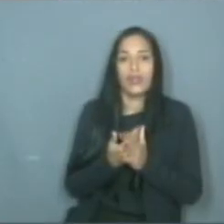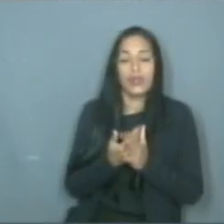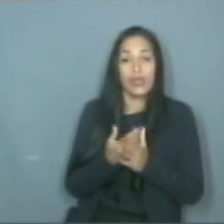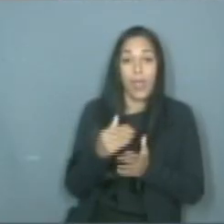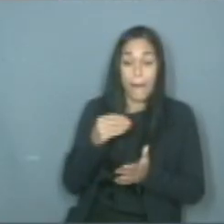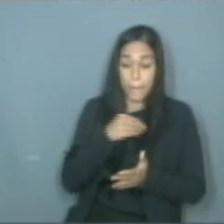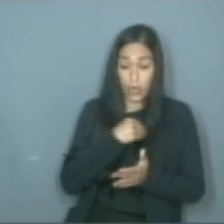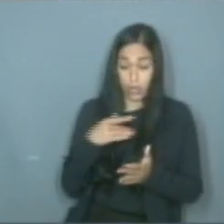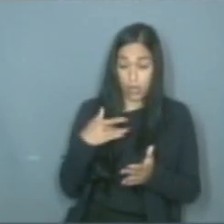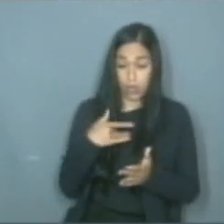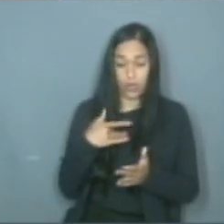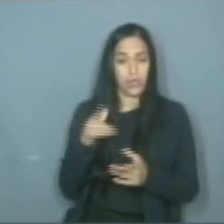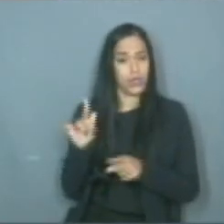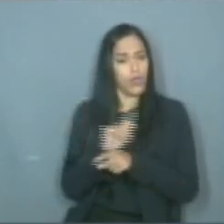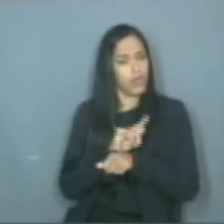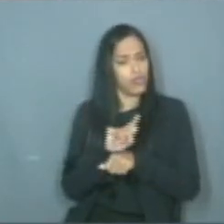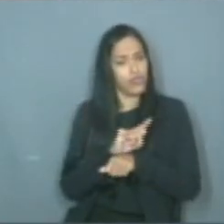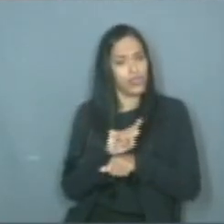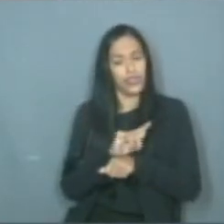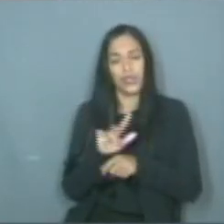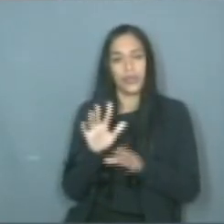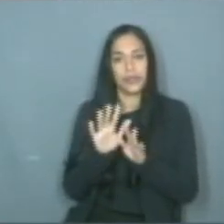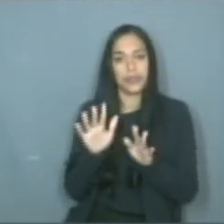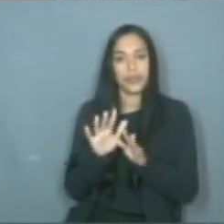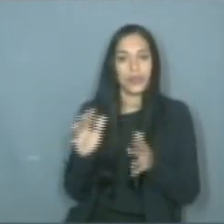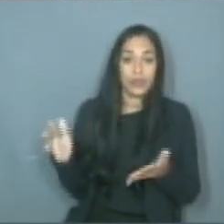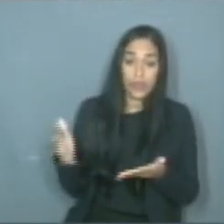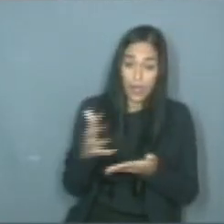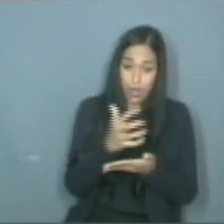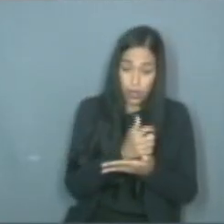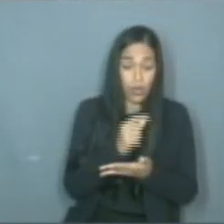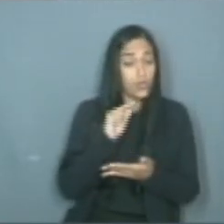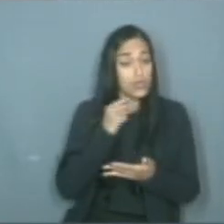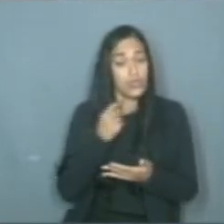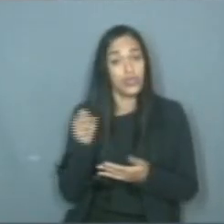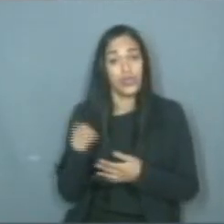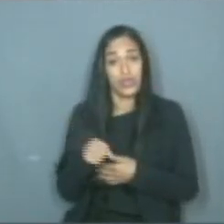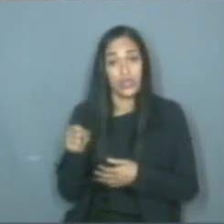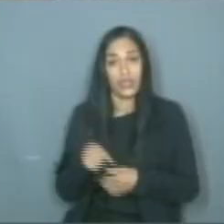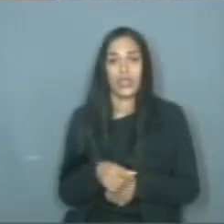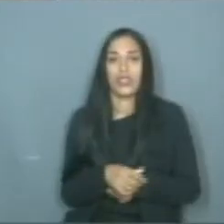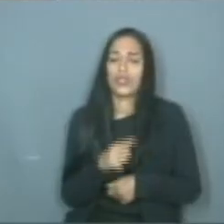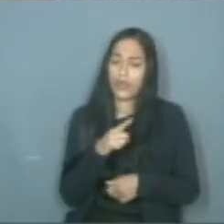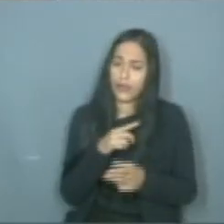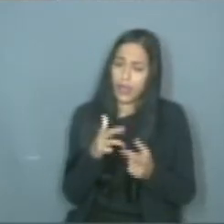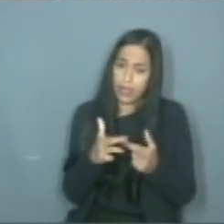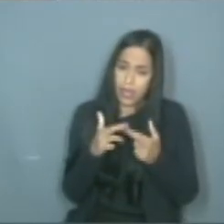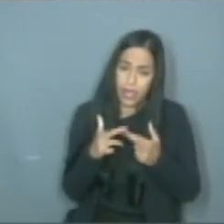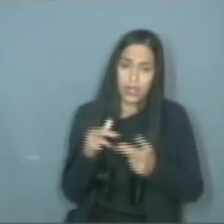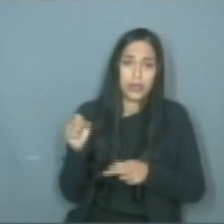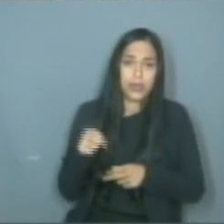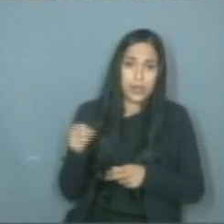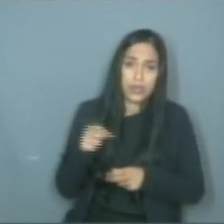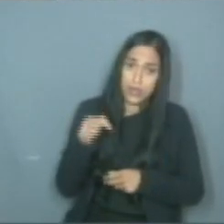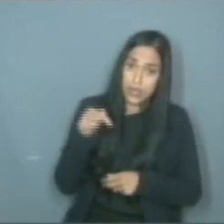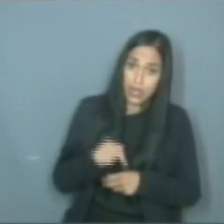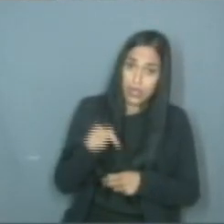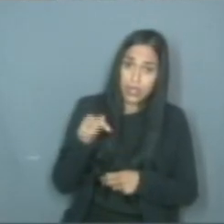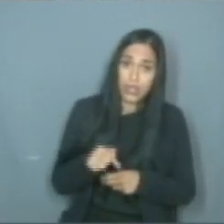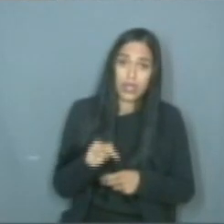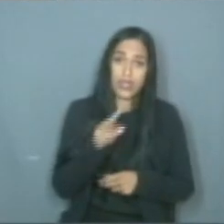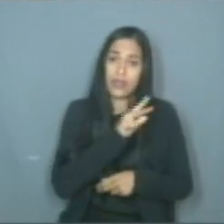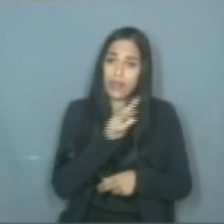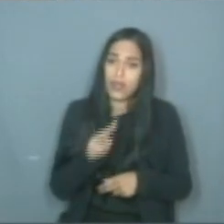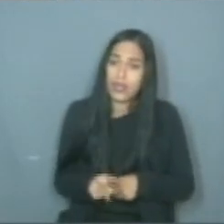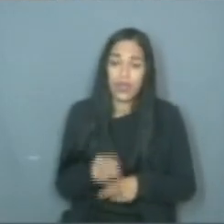a gestão que faz isso, não. E não é a gestão também que deixa de recolher o lixo, não, muito pelo contrário. Então, vai ter requerimento aqui, sim, de